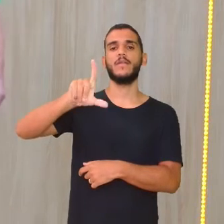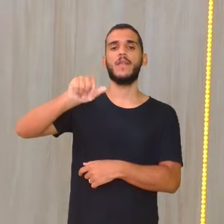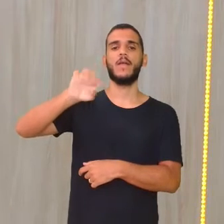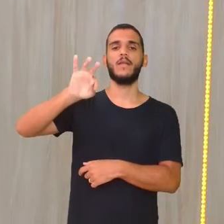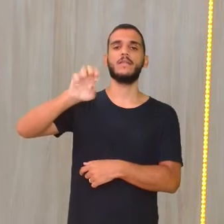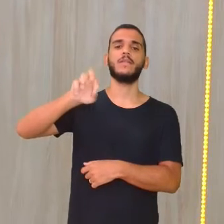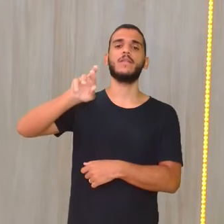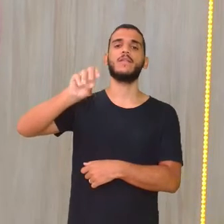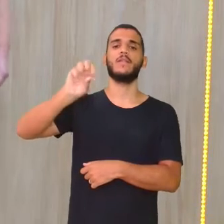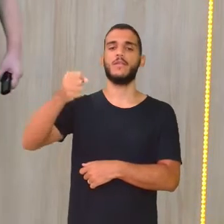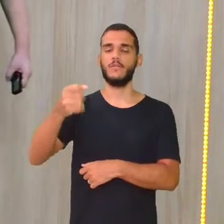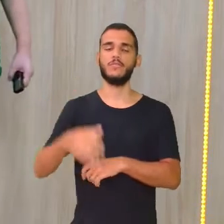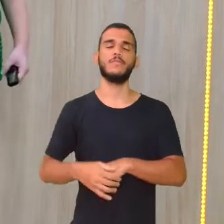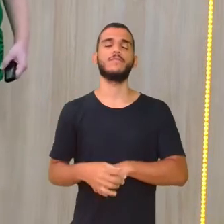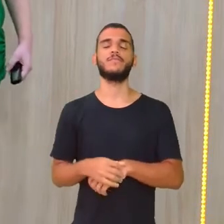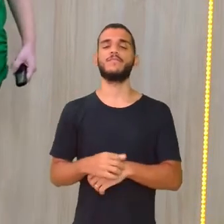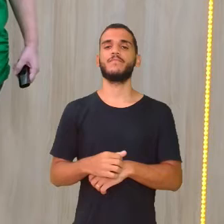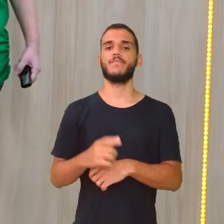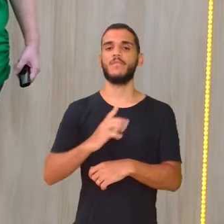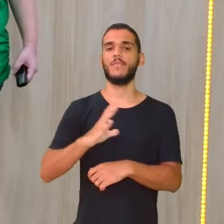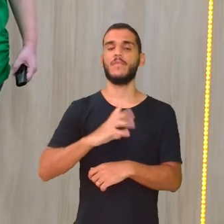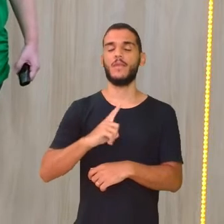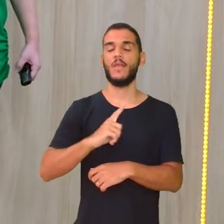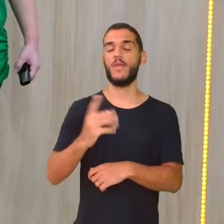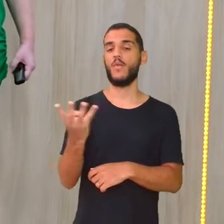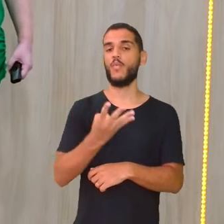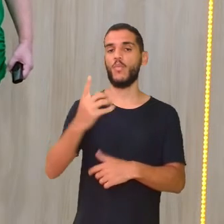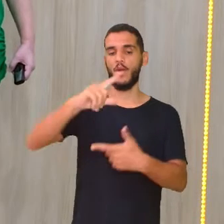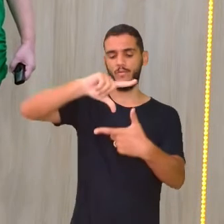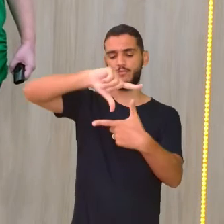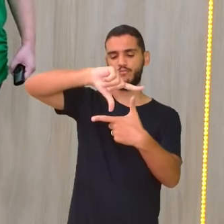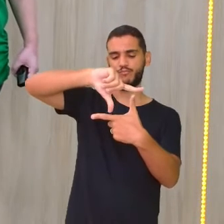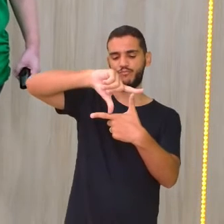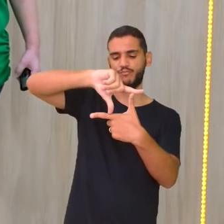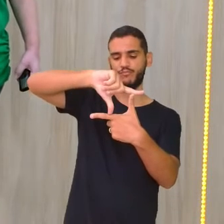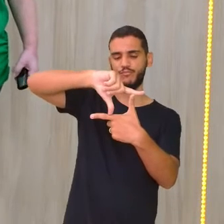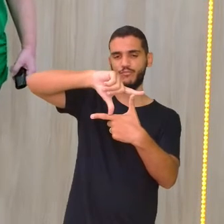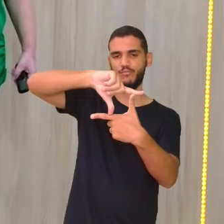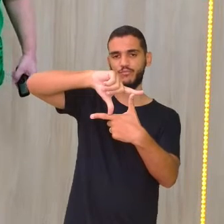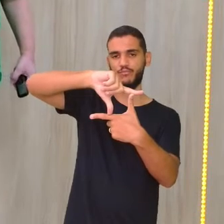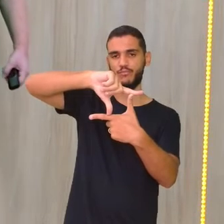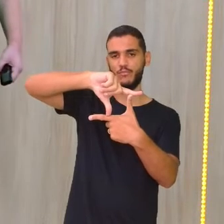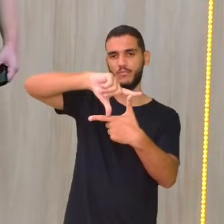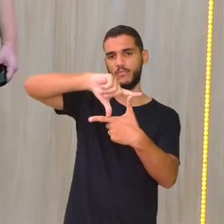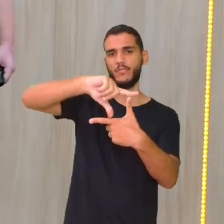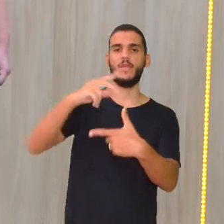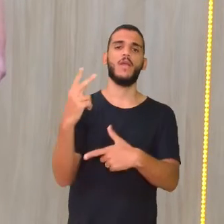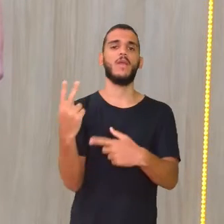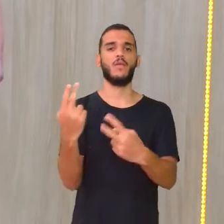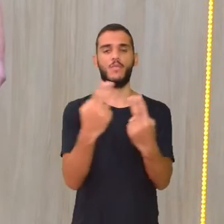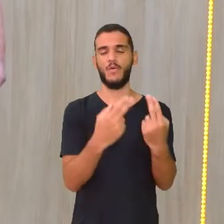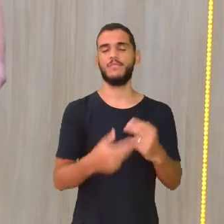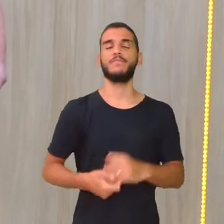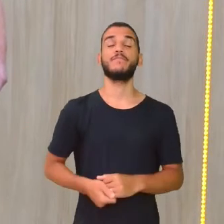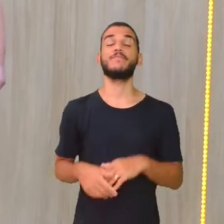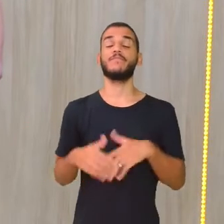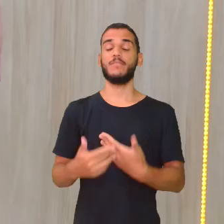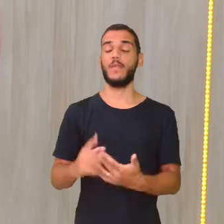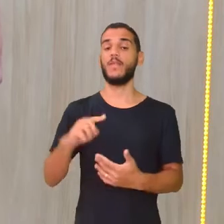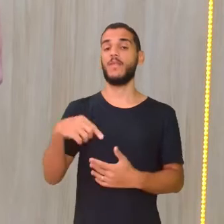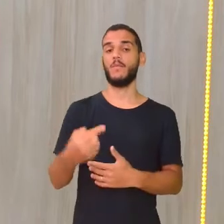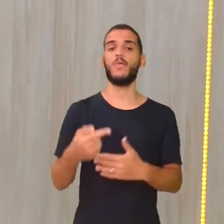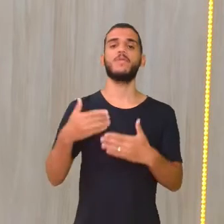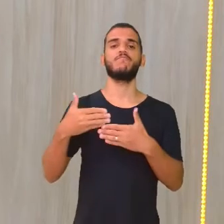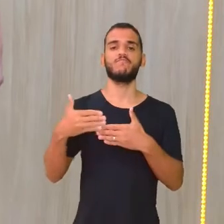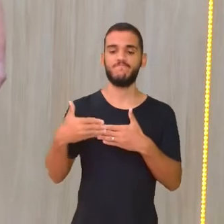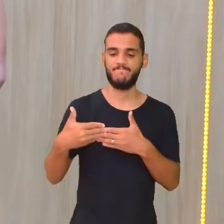Láteros, lados, tá? E a gente vai ver, acho que a próxima aula a gente continua com triângulo, na outra a